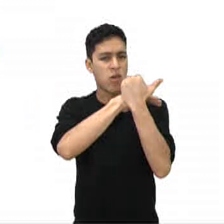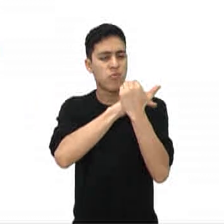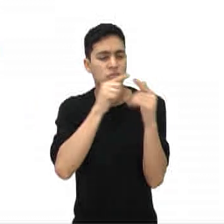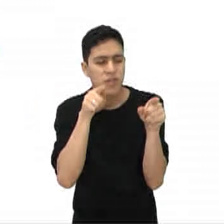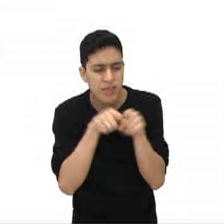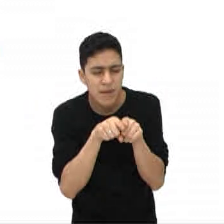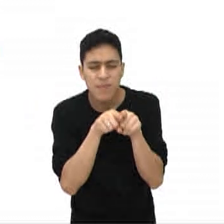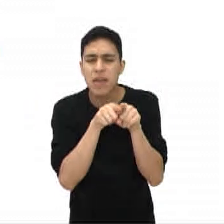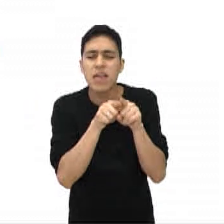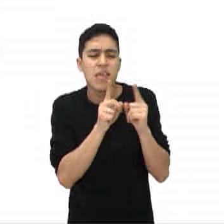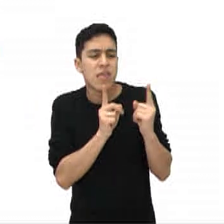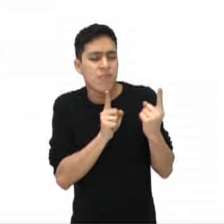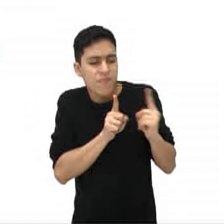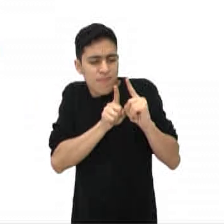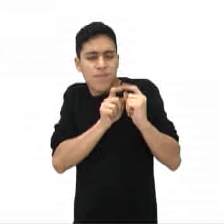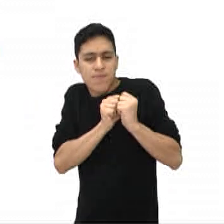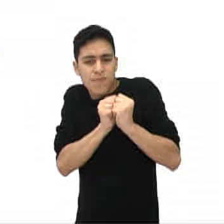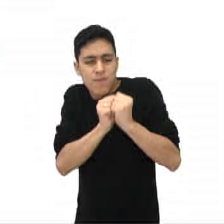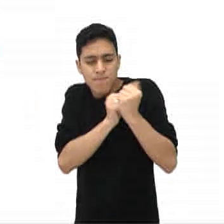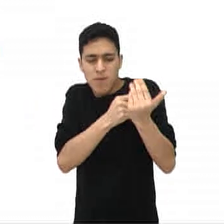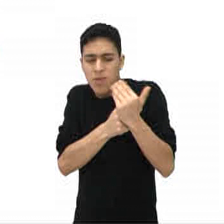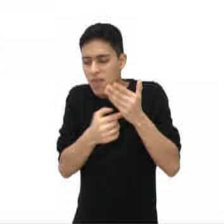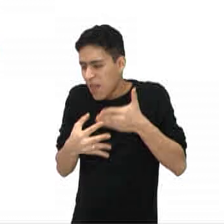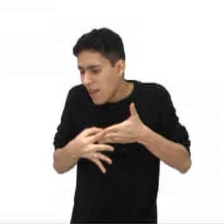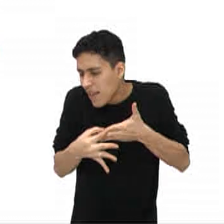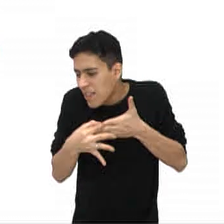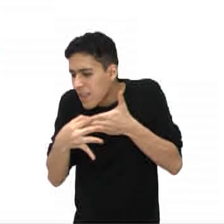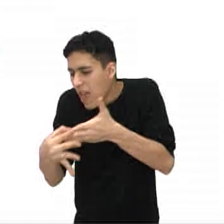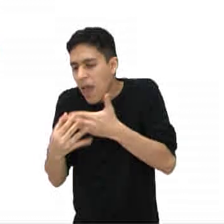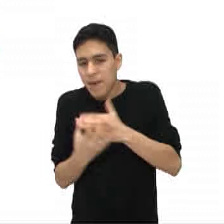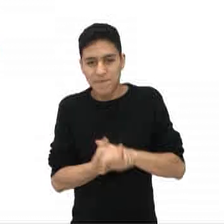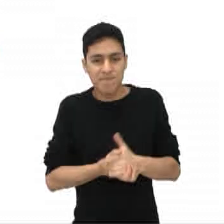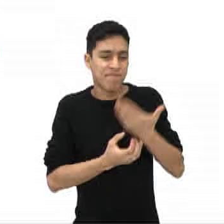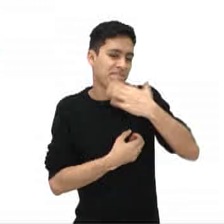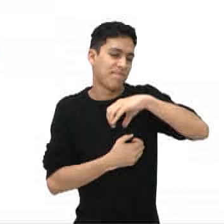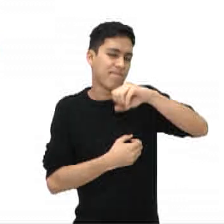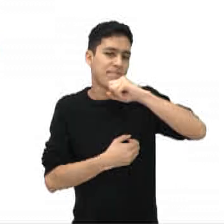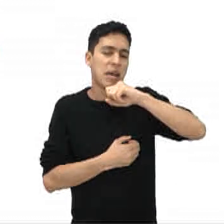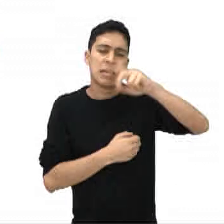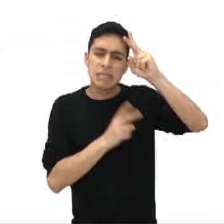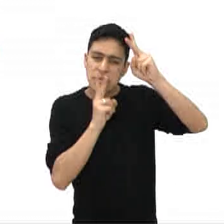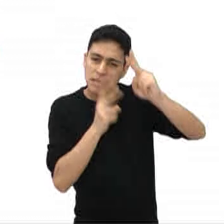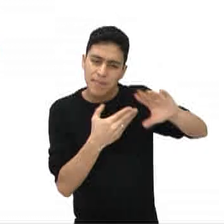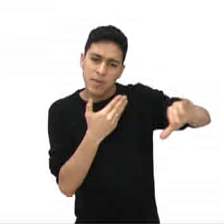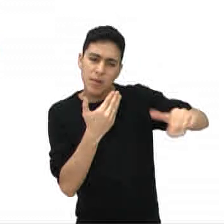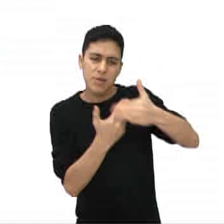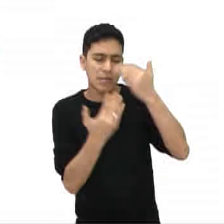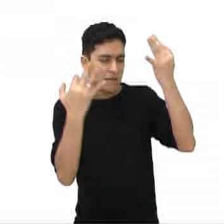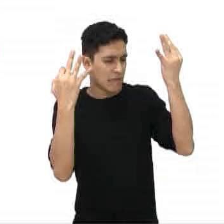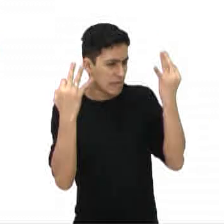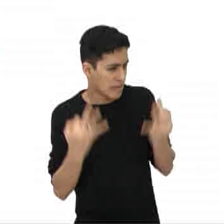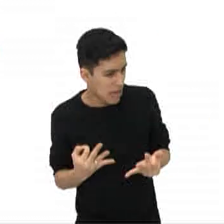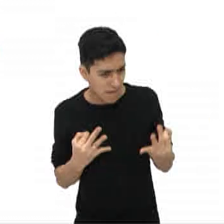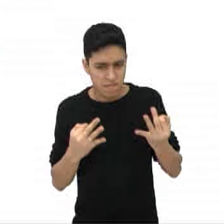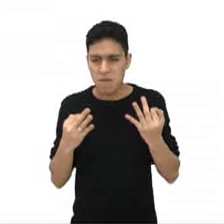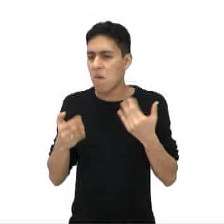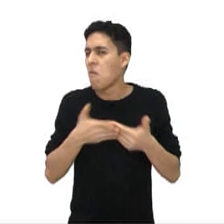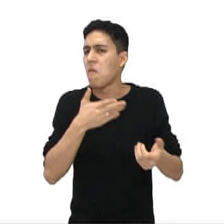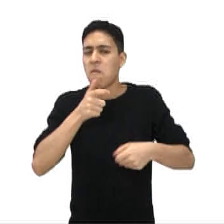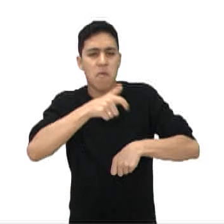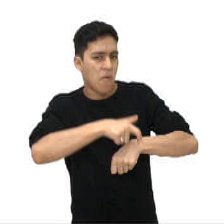estar sempre presente para me guiar. Isso sem falar que ele sempre diz o que deve ser dito, independente do